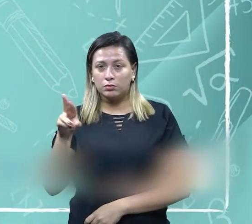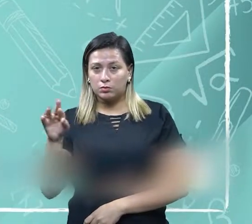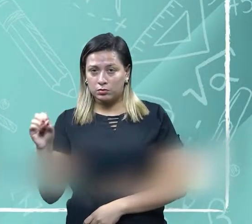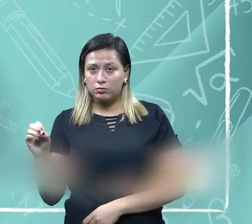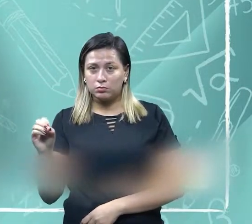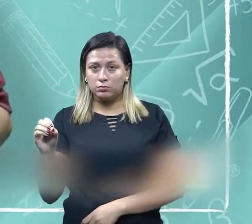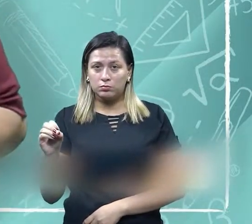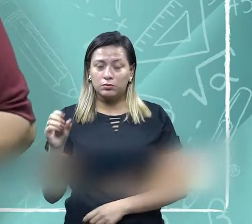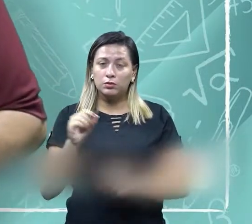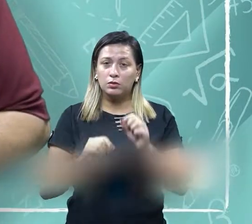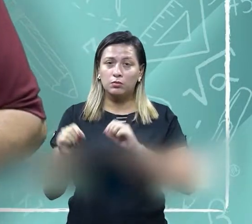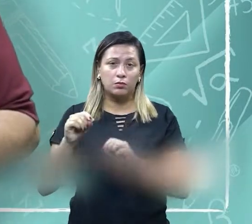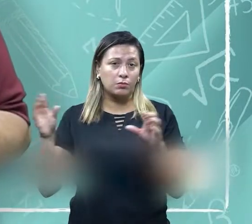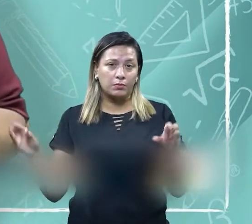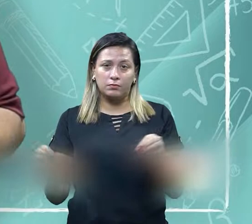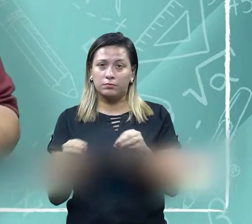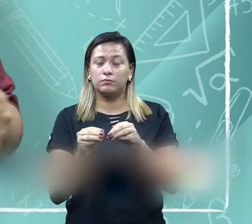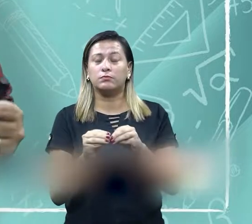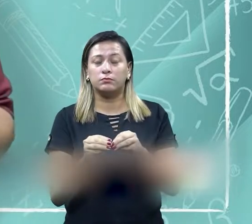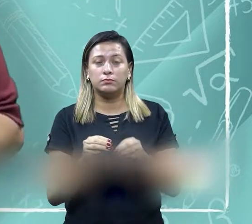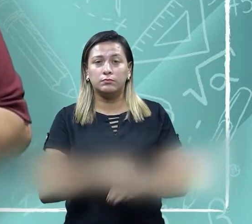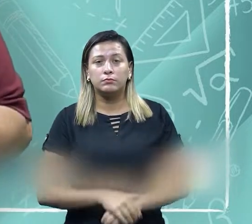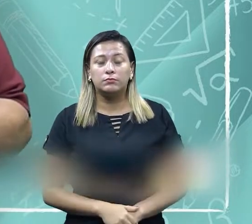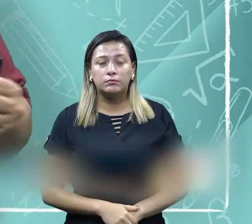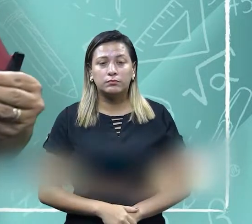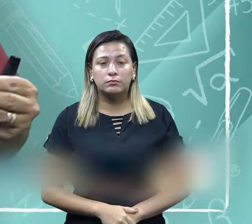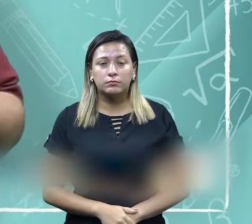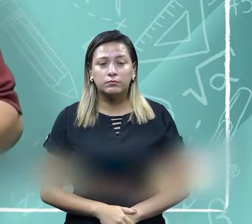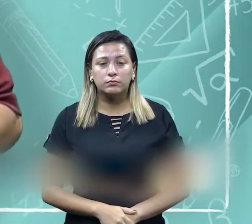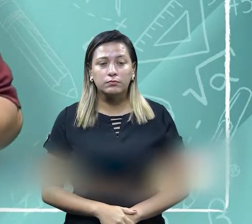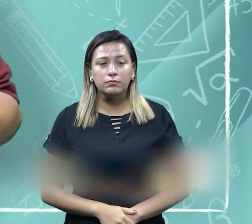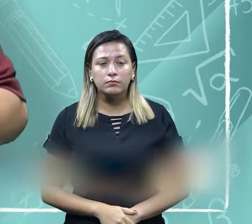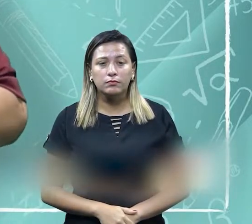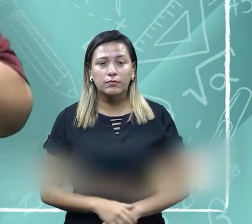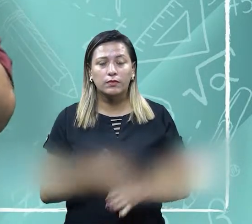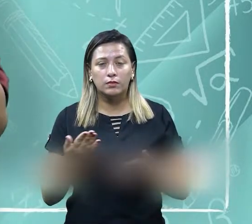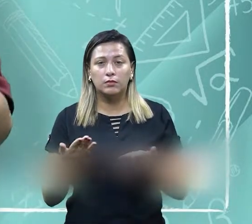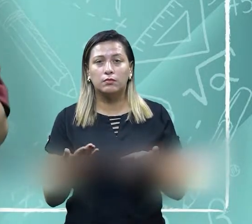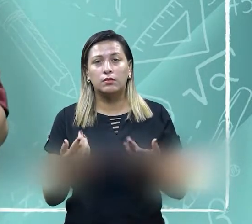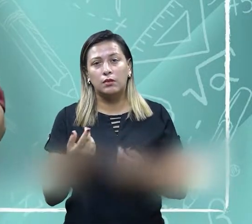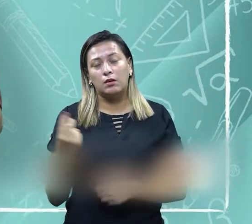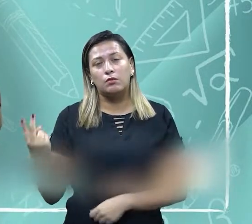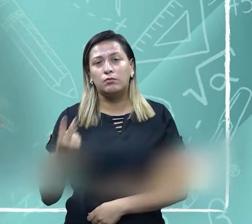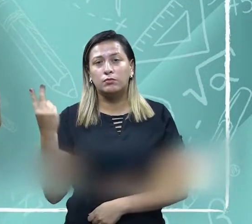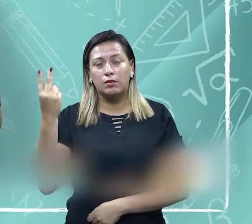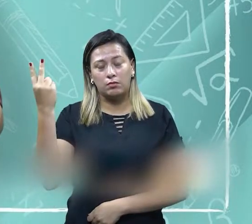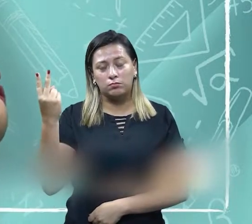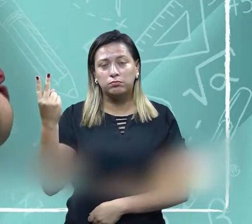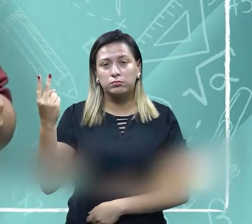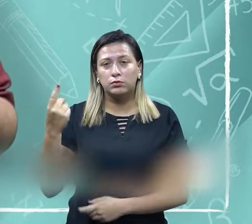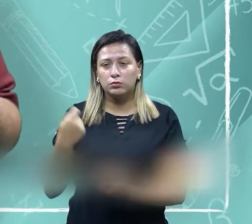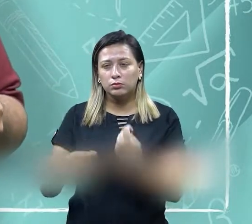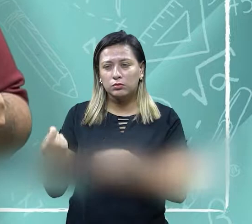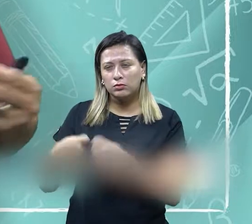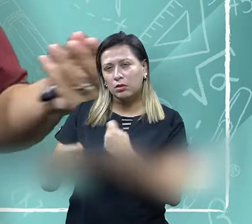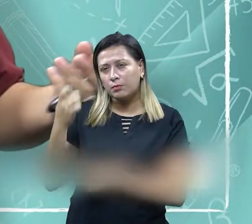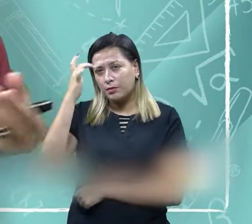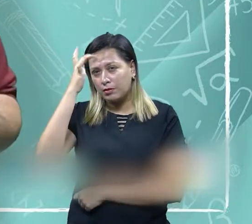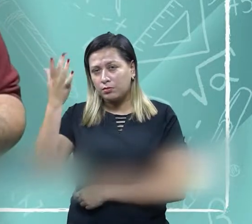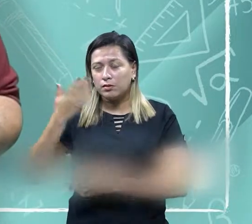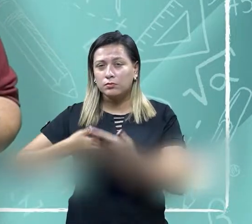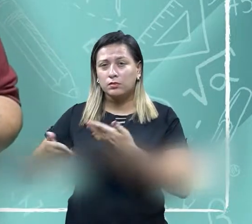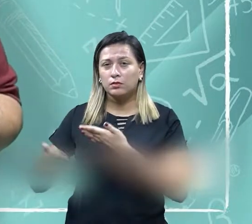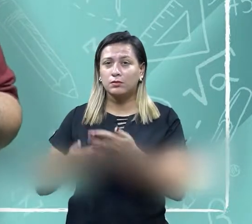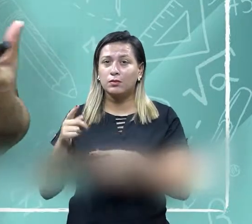de integração que eles têm. Então, aí o preço de negociação fica muito mais fácil de lidar com relação a isso. Mas,